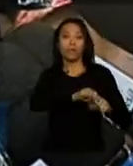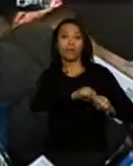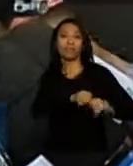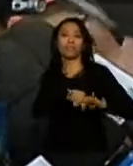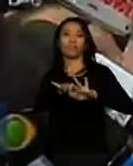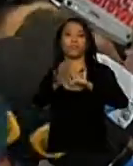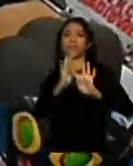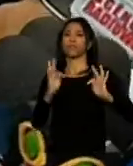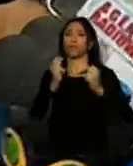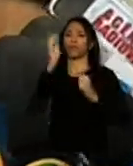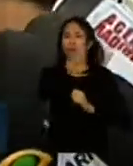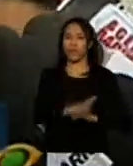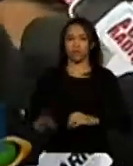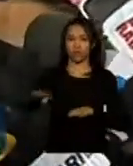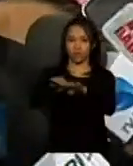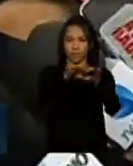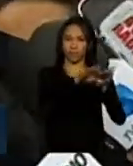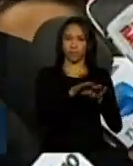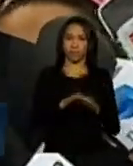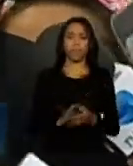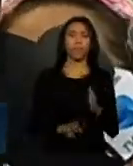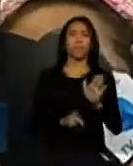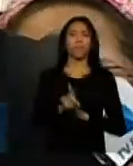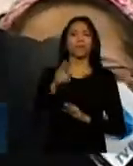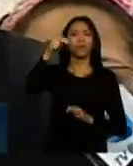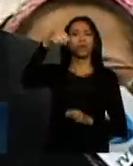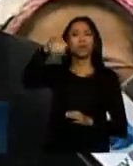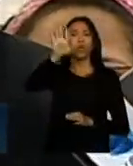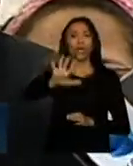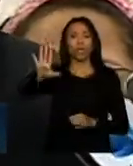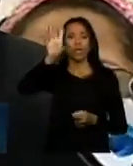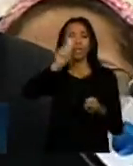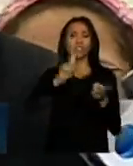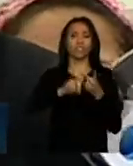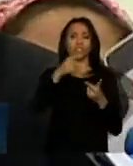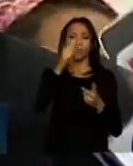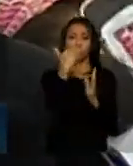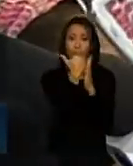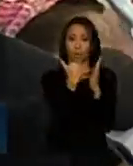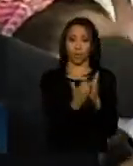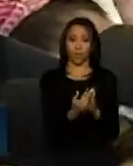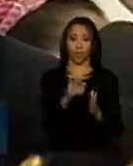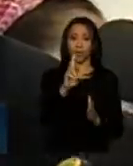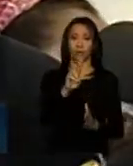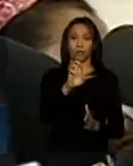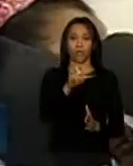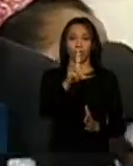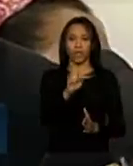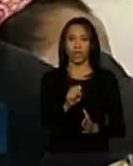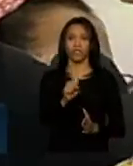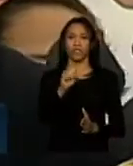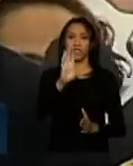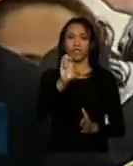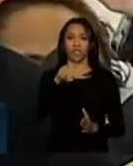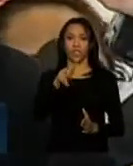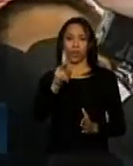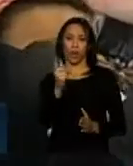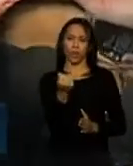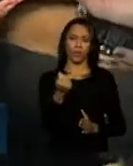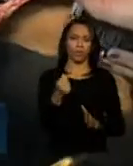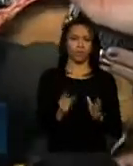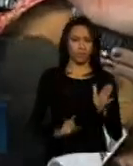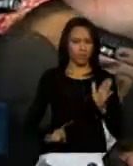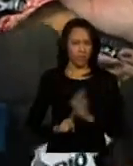Brasil. Querido, só falou erramos sobre a região Nordeste e a rede cegonha também. Só responder? É, a rede cegonha. Não tem pouco investimento em saneamento